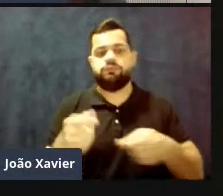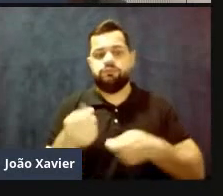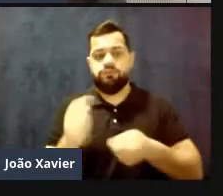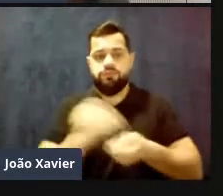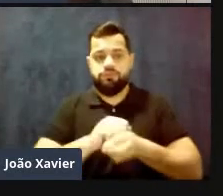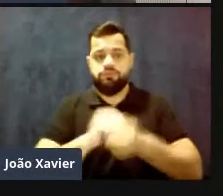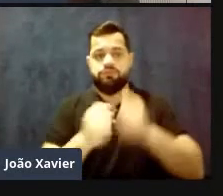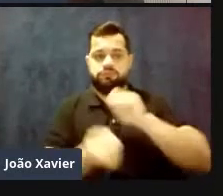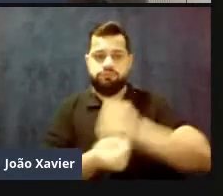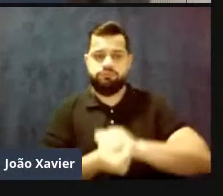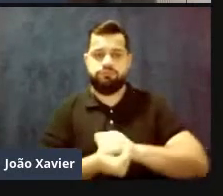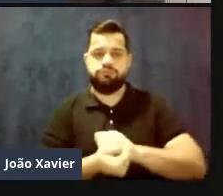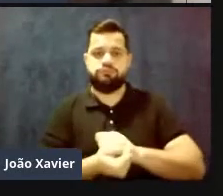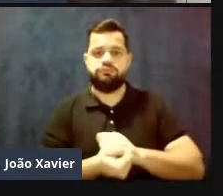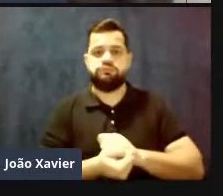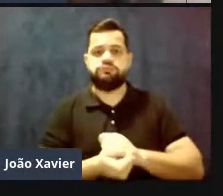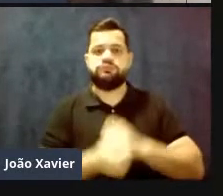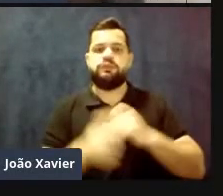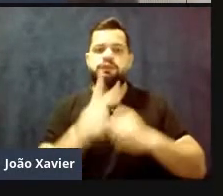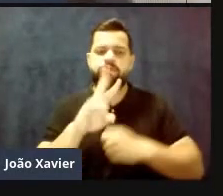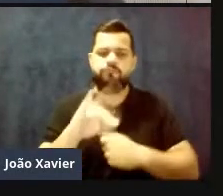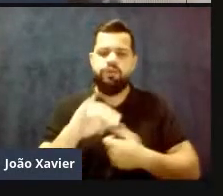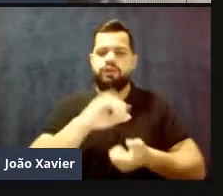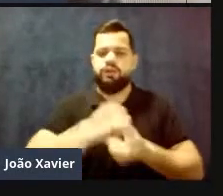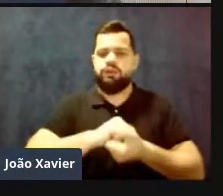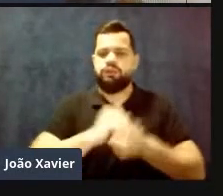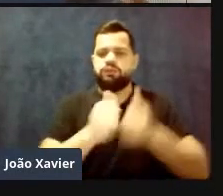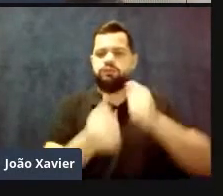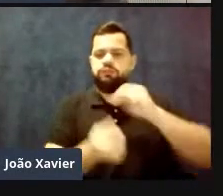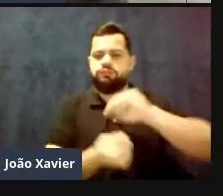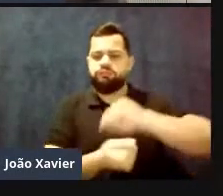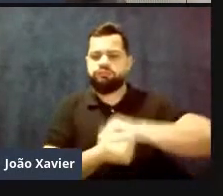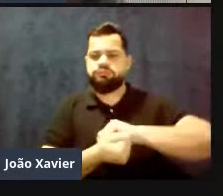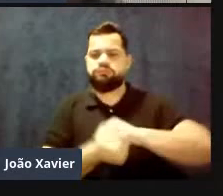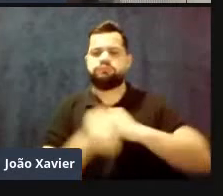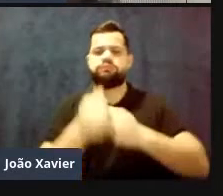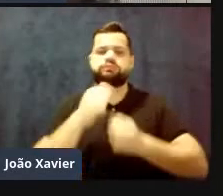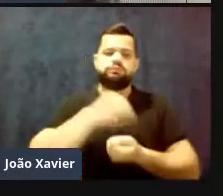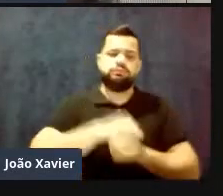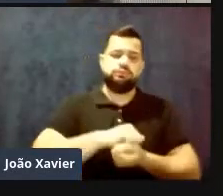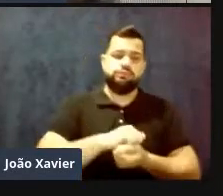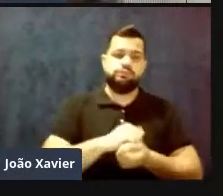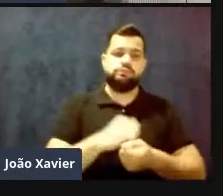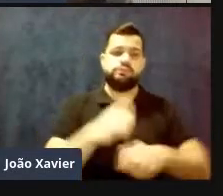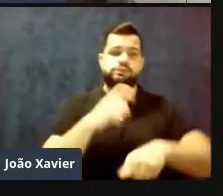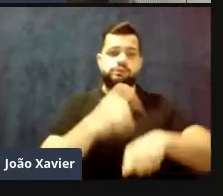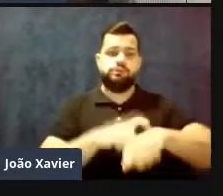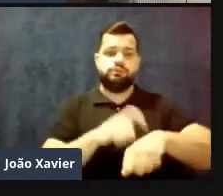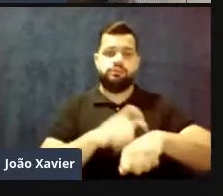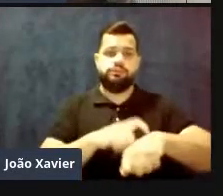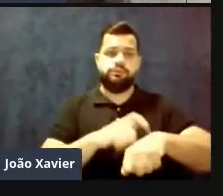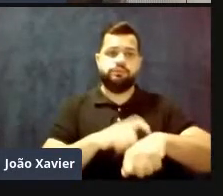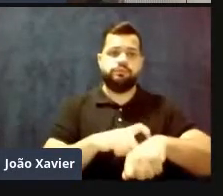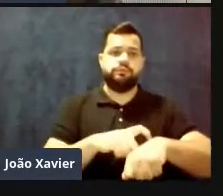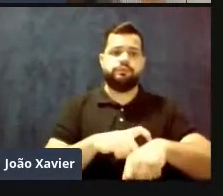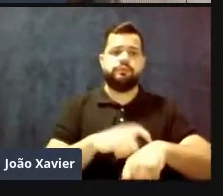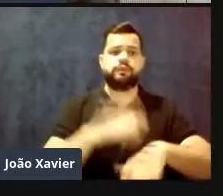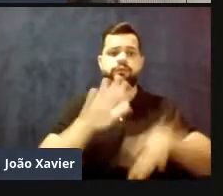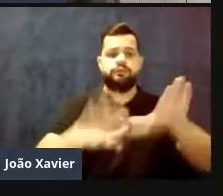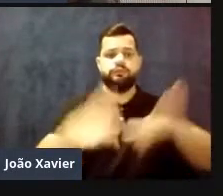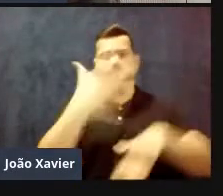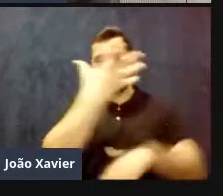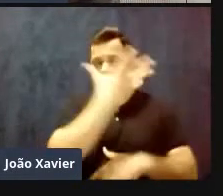vai se acostumando com a situação, é inevitável. E existe um momento, gente, que sinceramente você esquece que você está dentro de uma